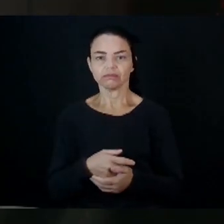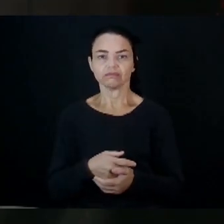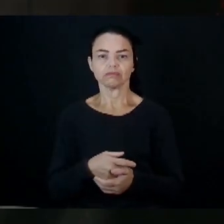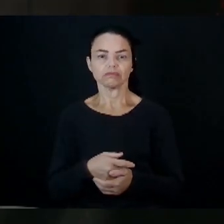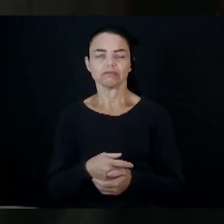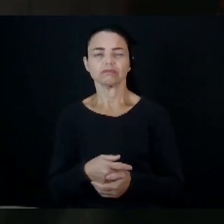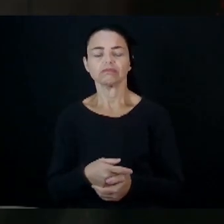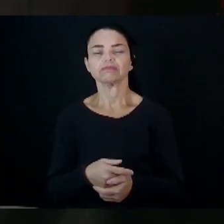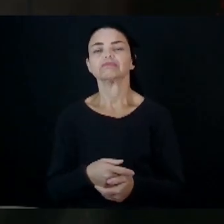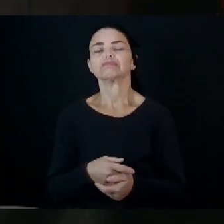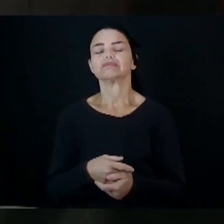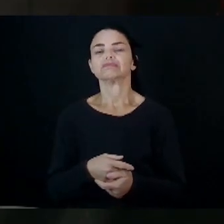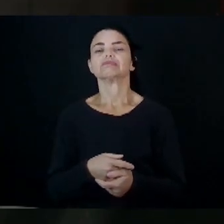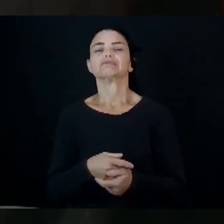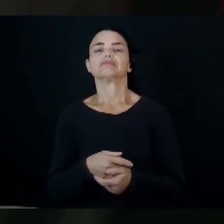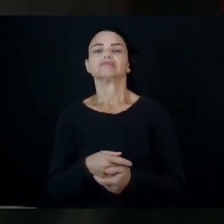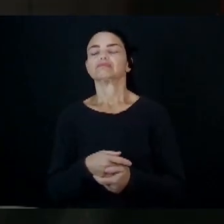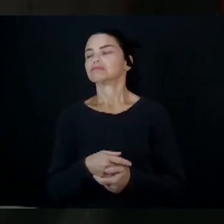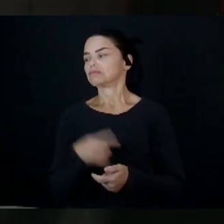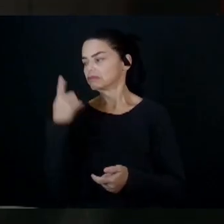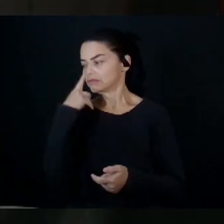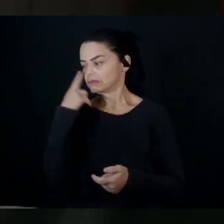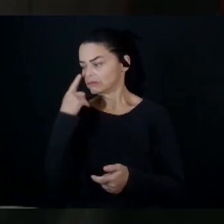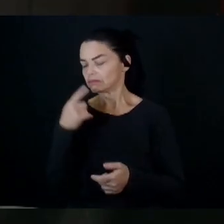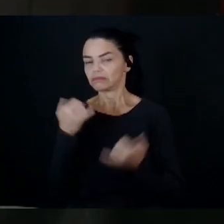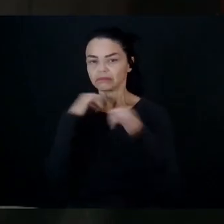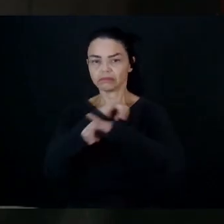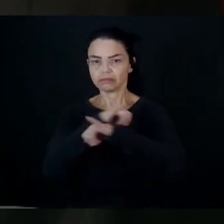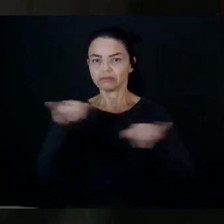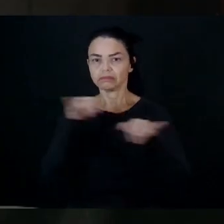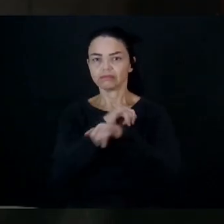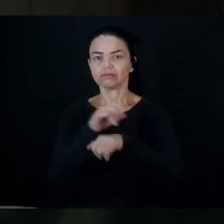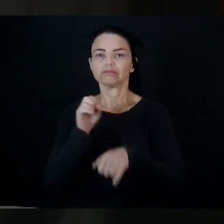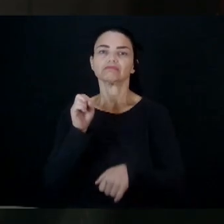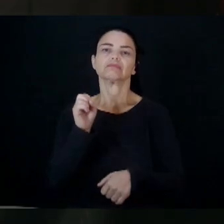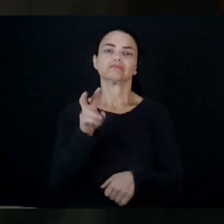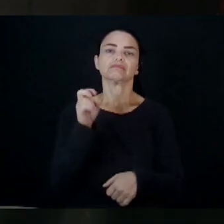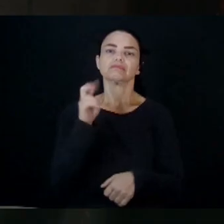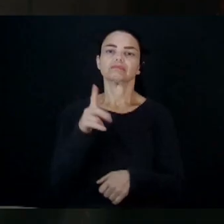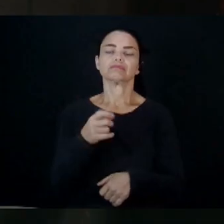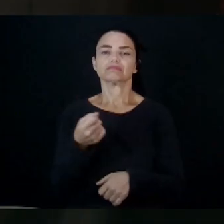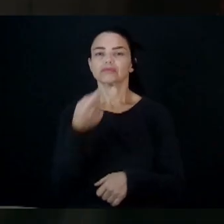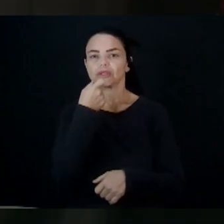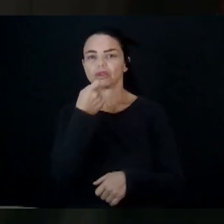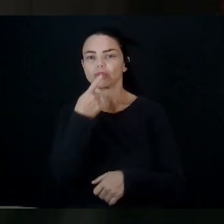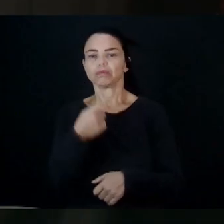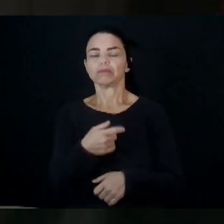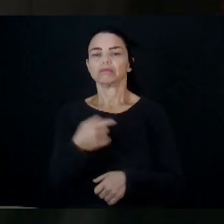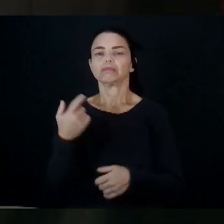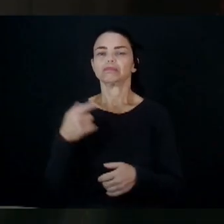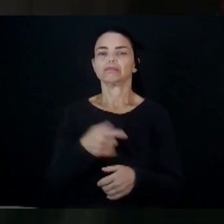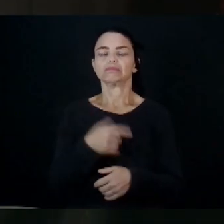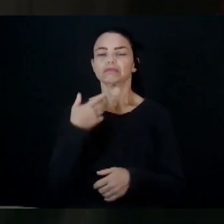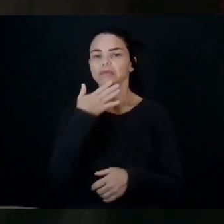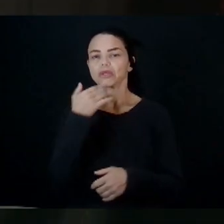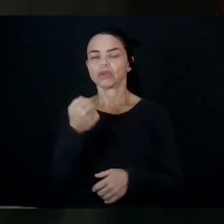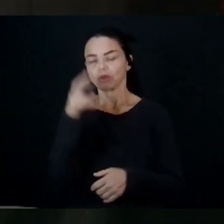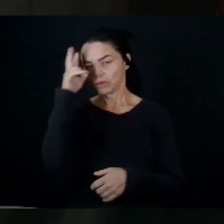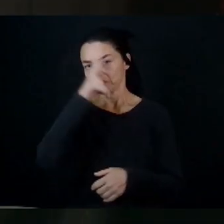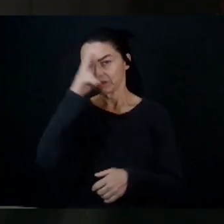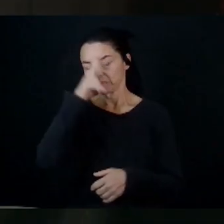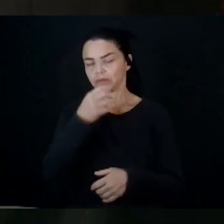Interessante! Vamos lá. Vejo muitas propagandas de vitaminas e pílulas mágicas que prometem turbinar a memória e foco. Nosso cérebro